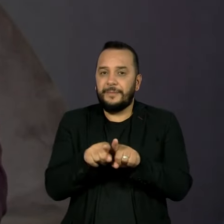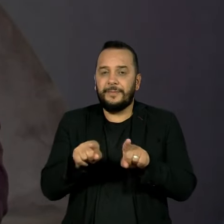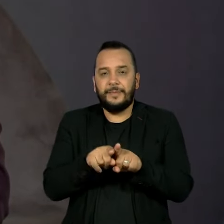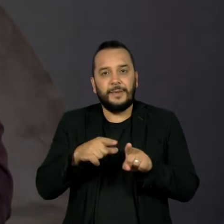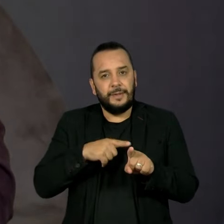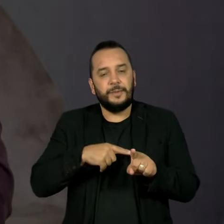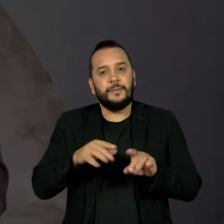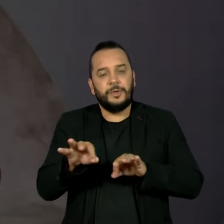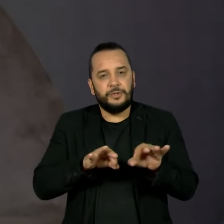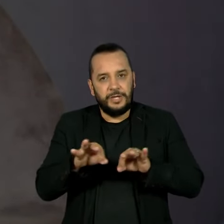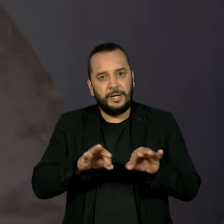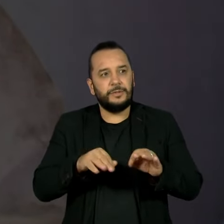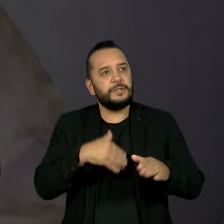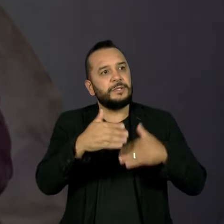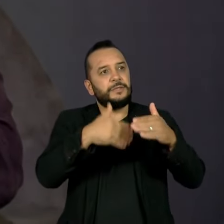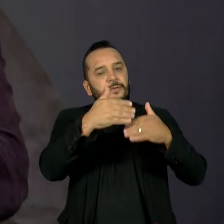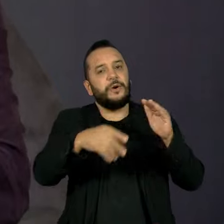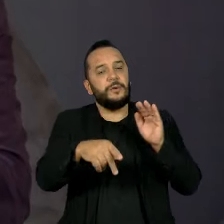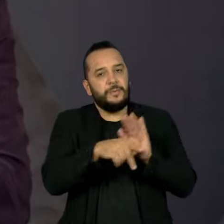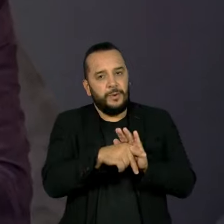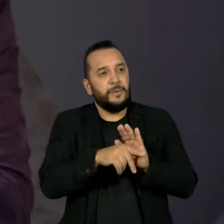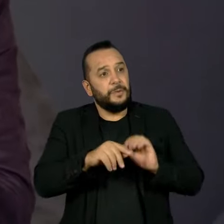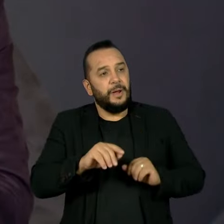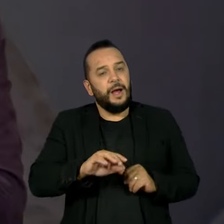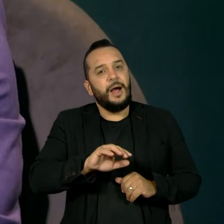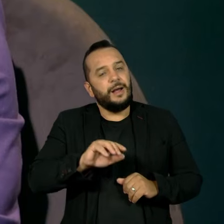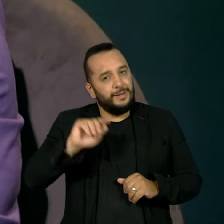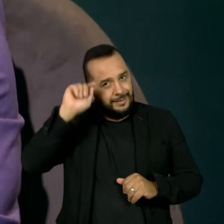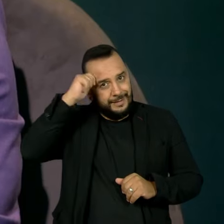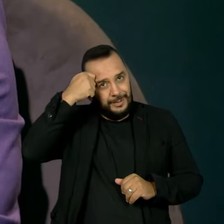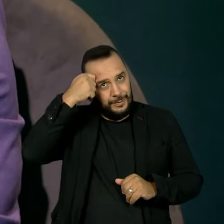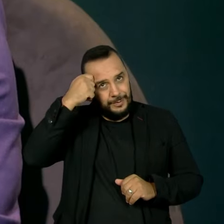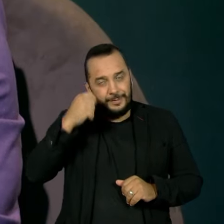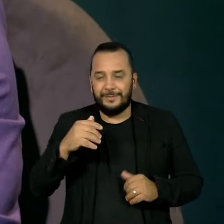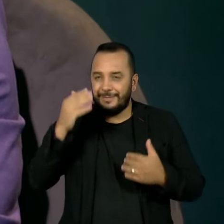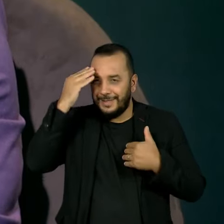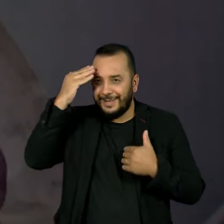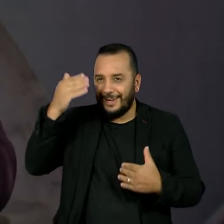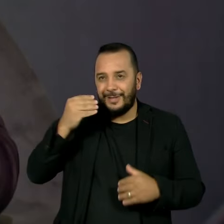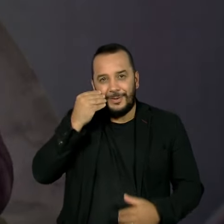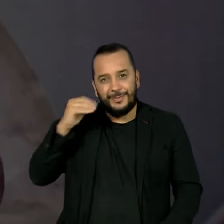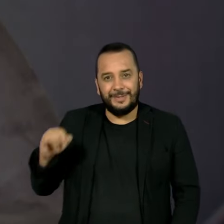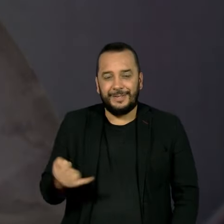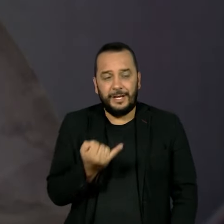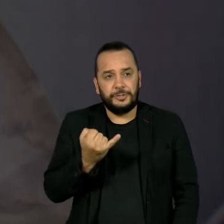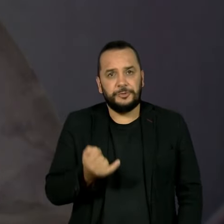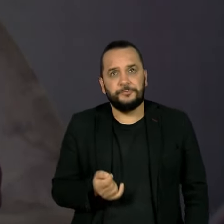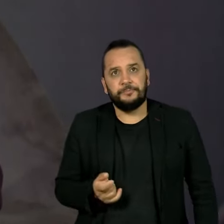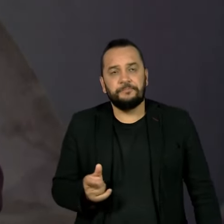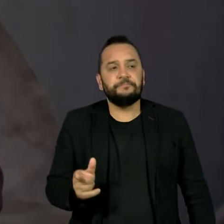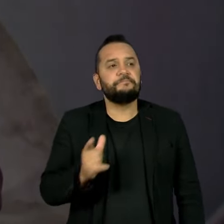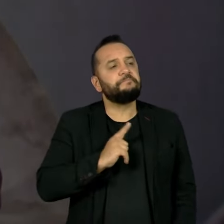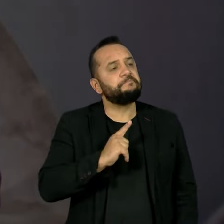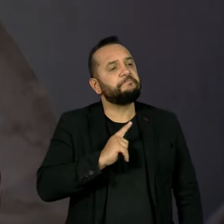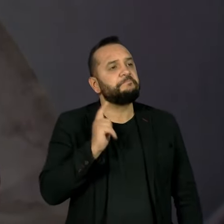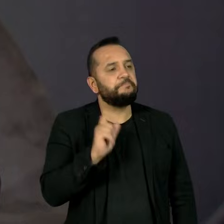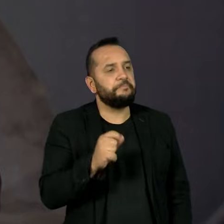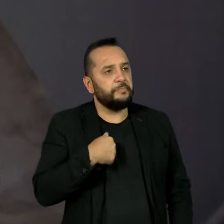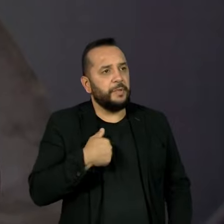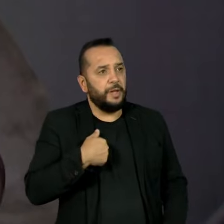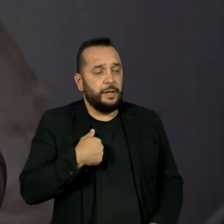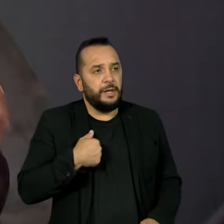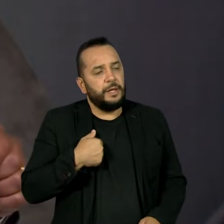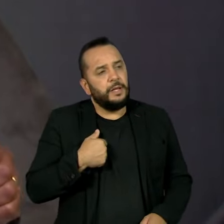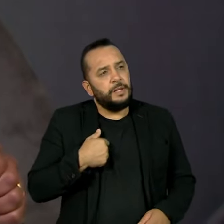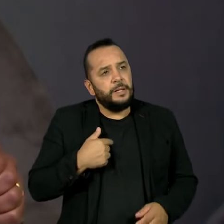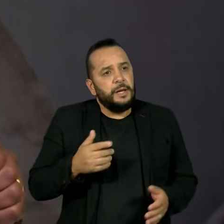Afro. Muitíssimo obrigado pela gentileza, Kleber. Eu que agradeço pela oportunidade. A vulnerabilidade econômica negra